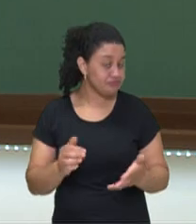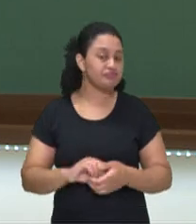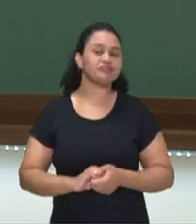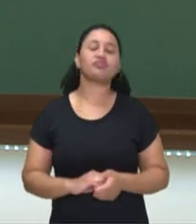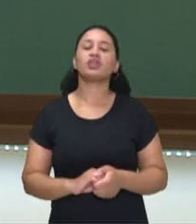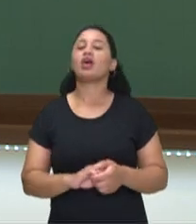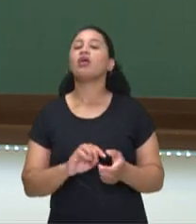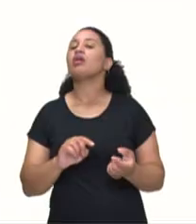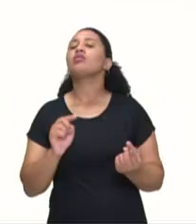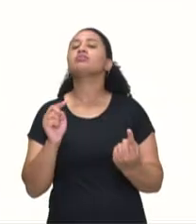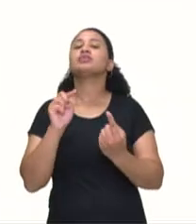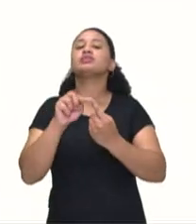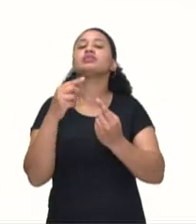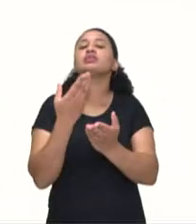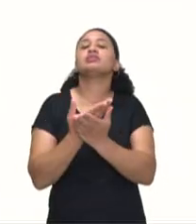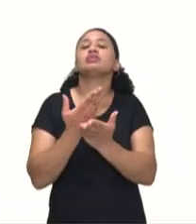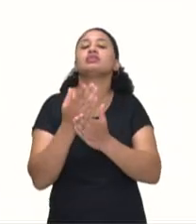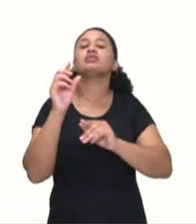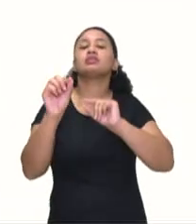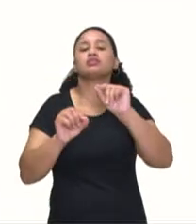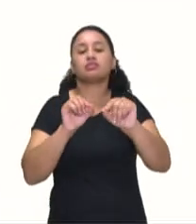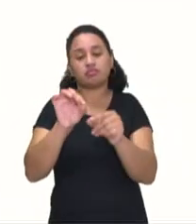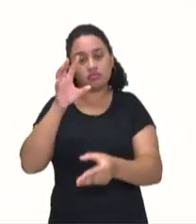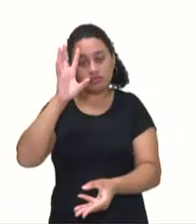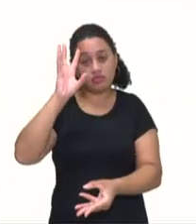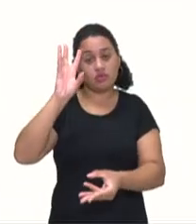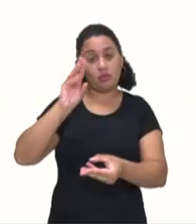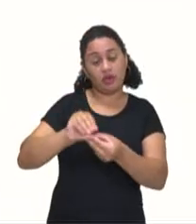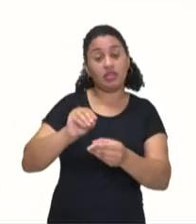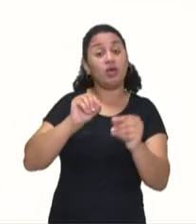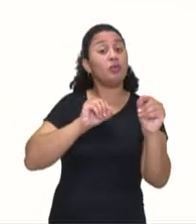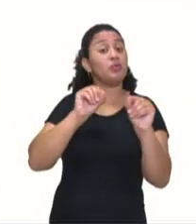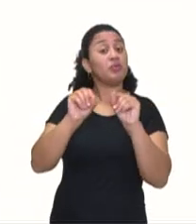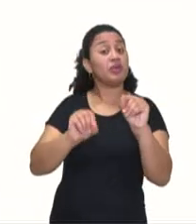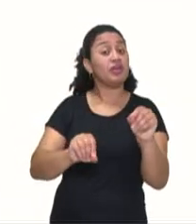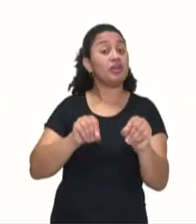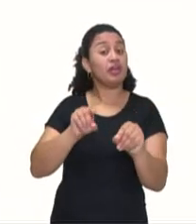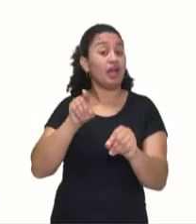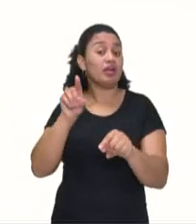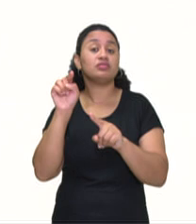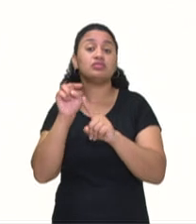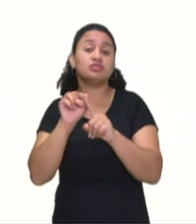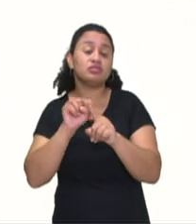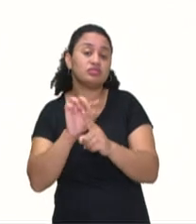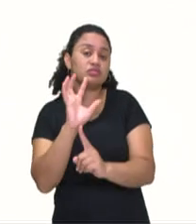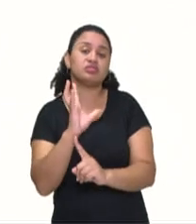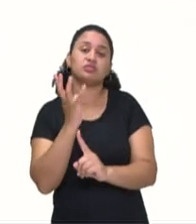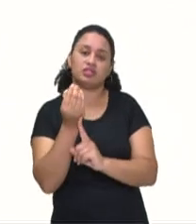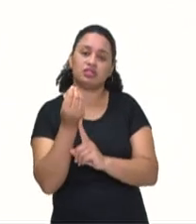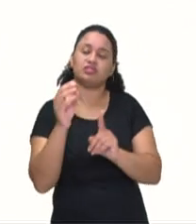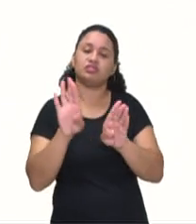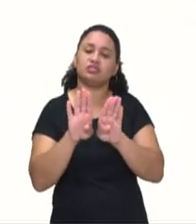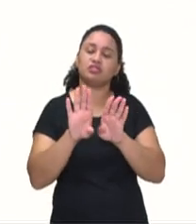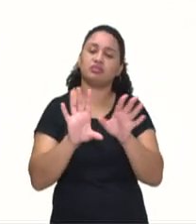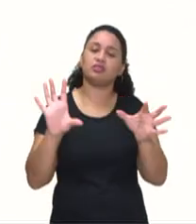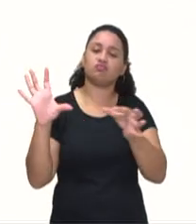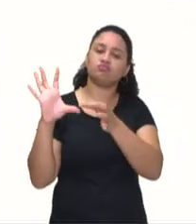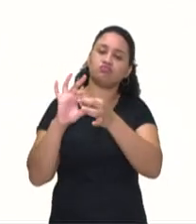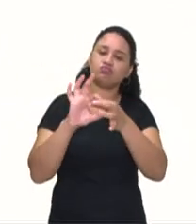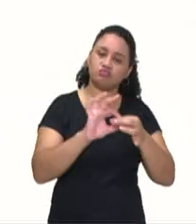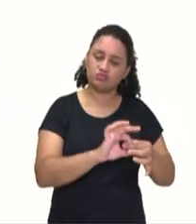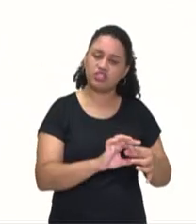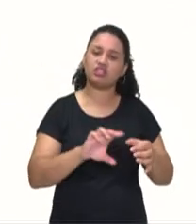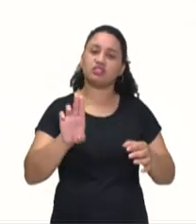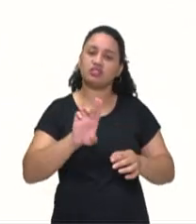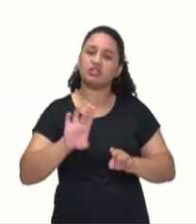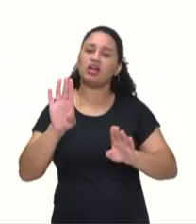aula? Compreender o que é arte cinética, compreender seus contextos,